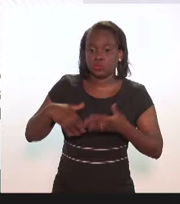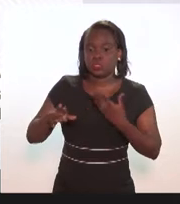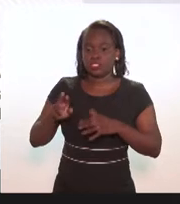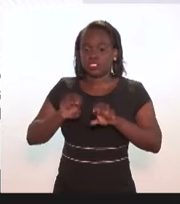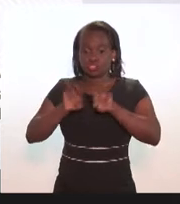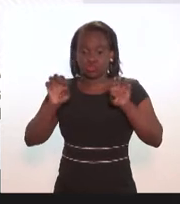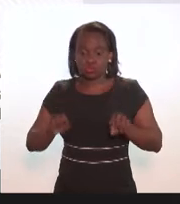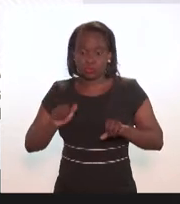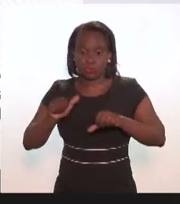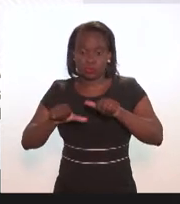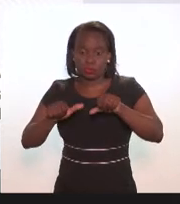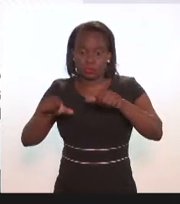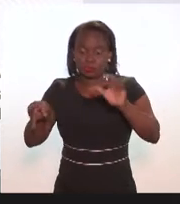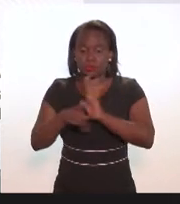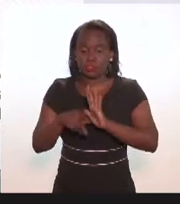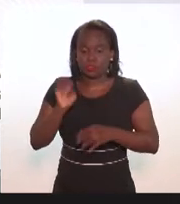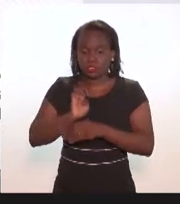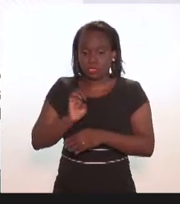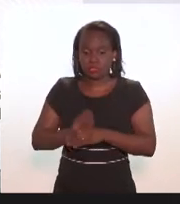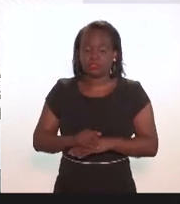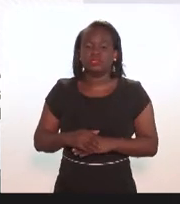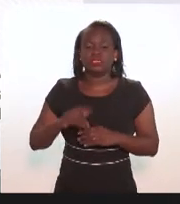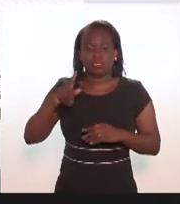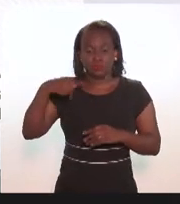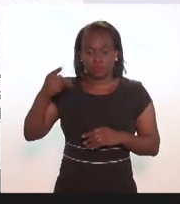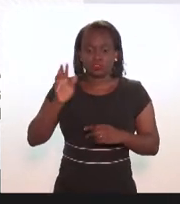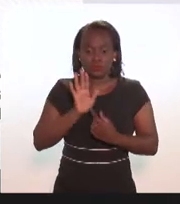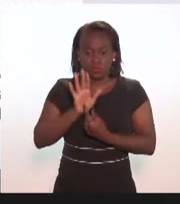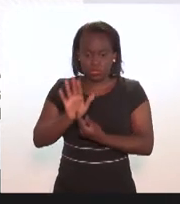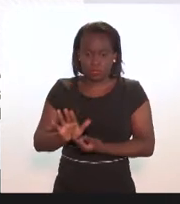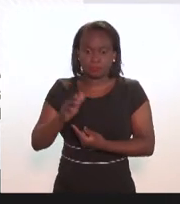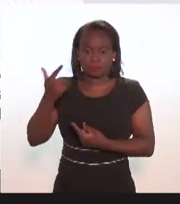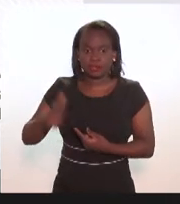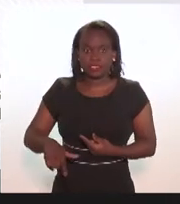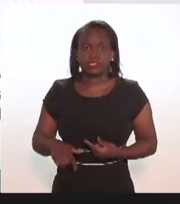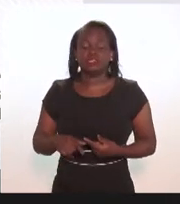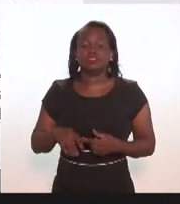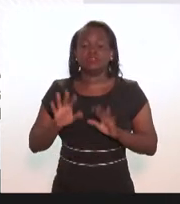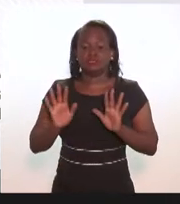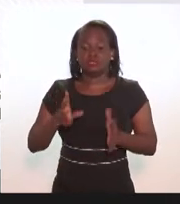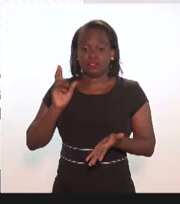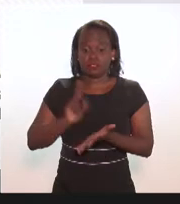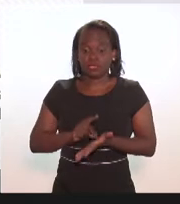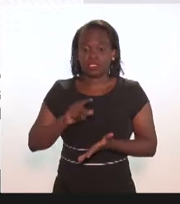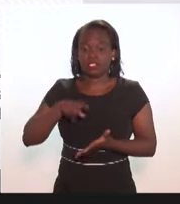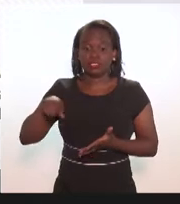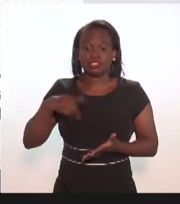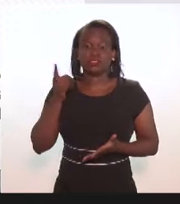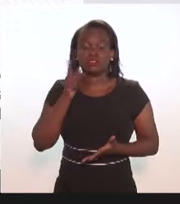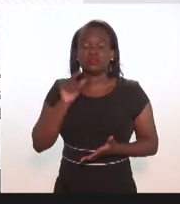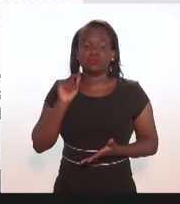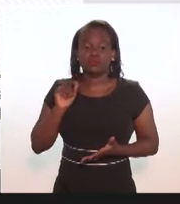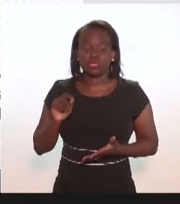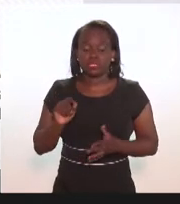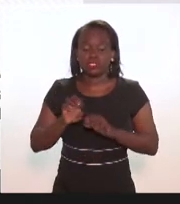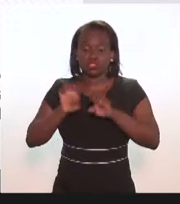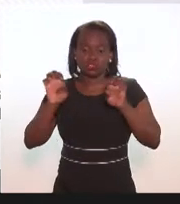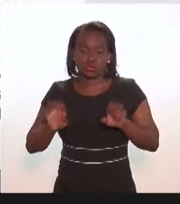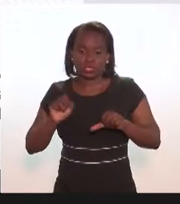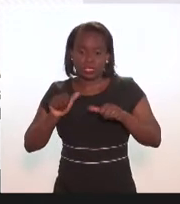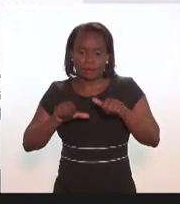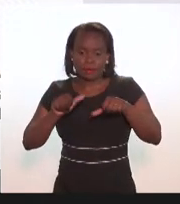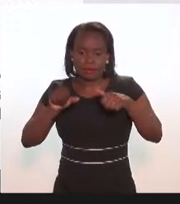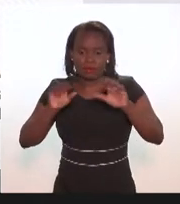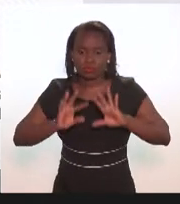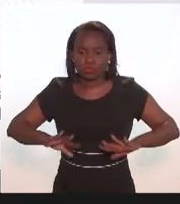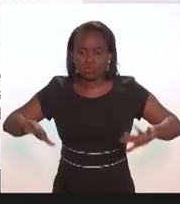receita estadual. Eu vou mostrar mais à frente, detalhar mais à frente, mas a verdade é que a gente reestruturou toda a receita